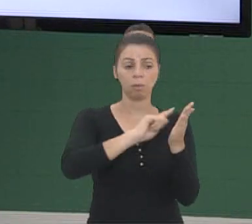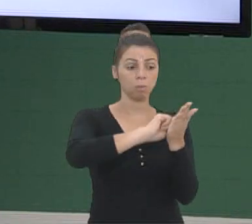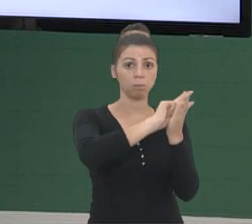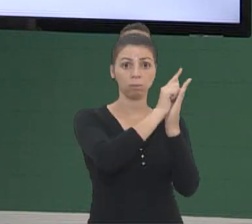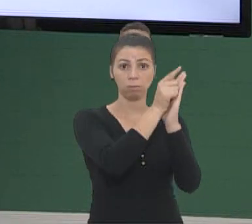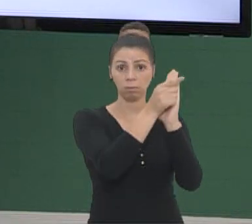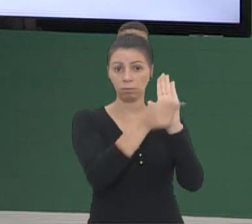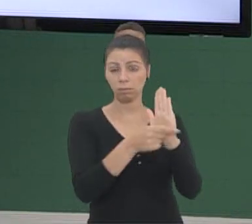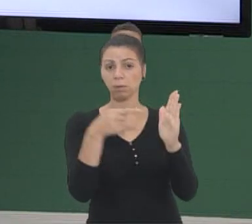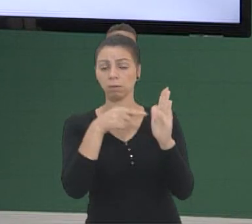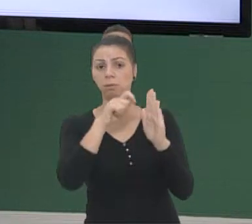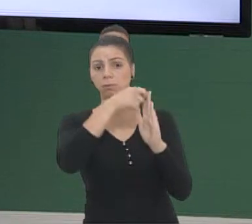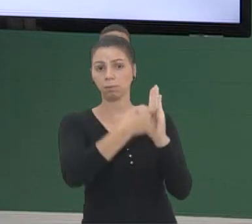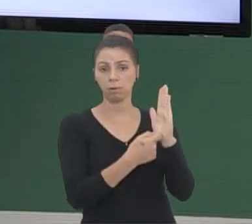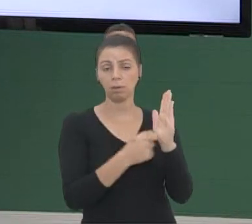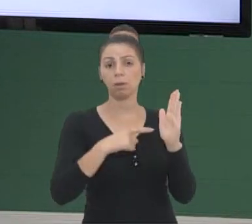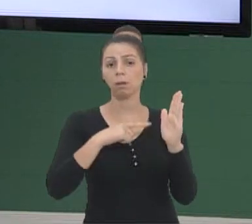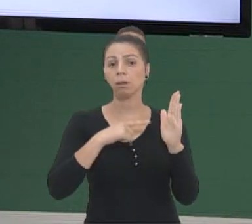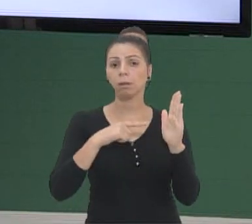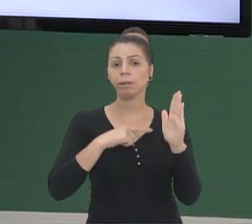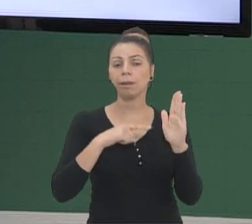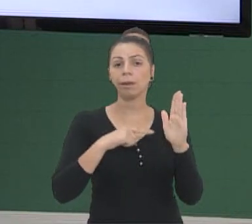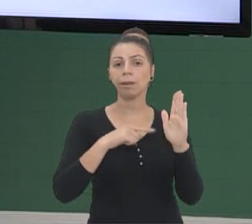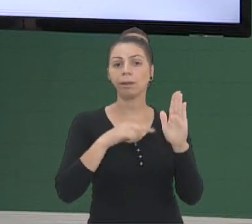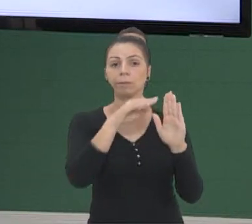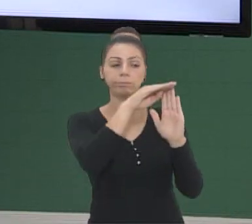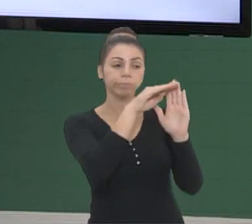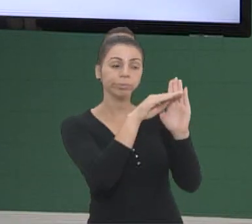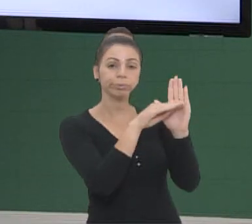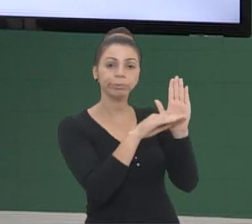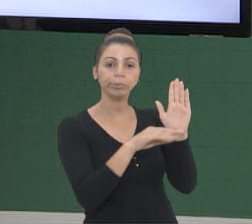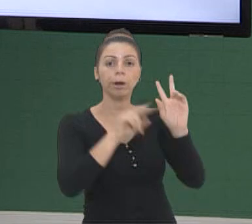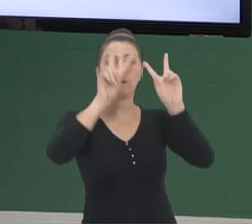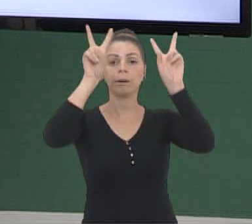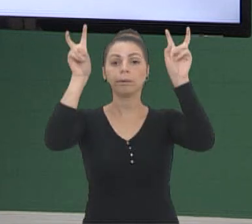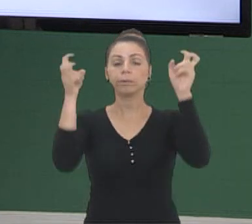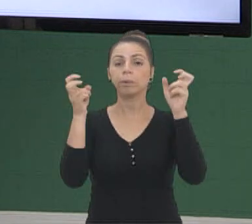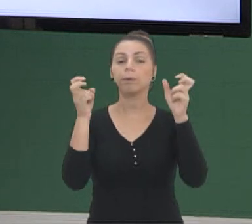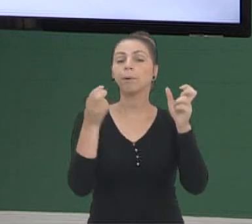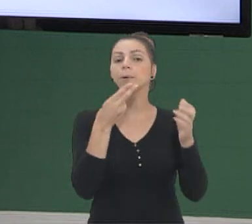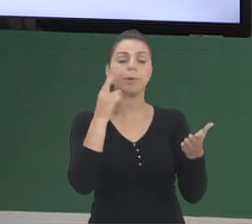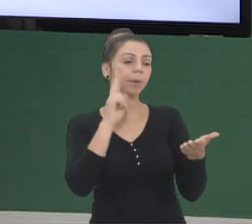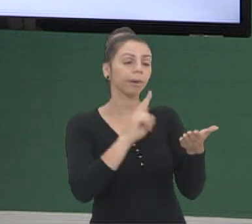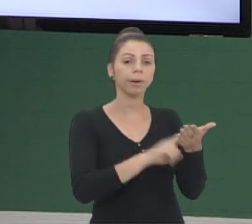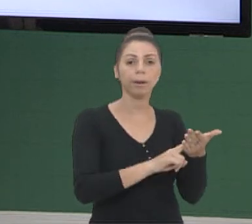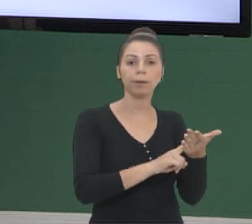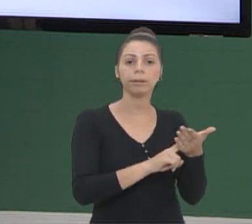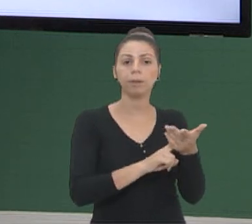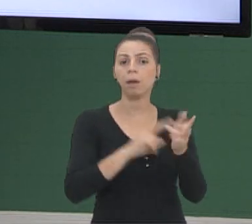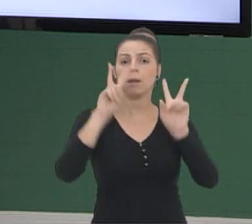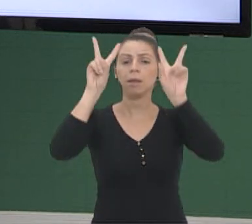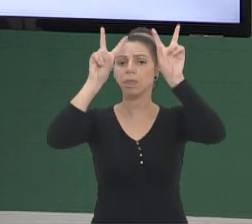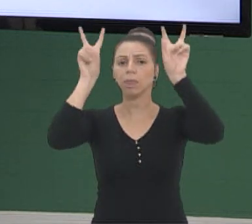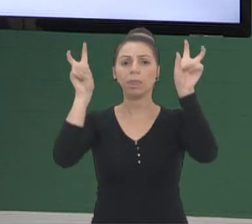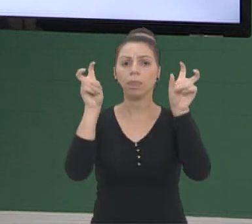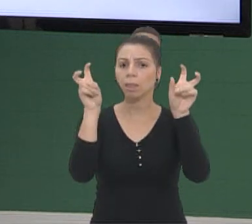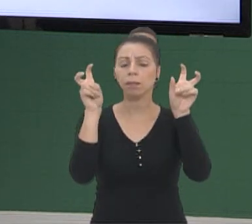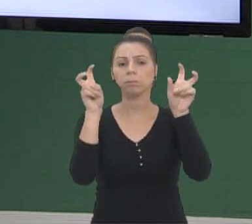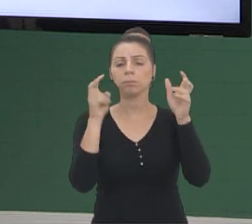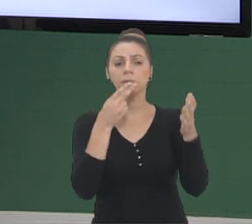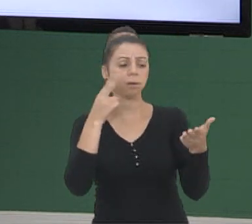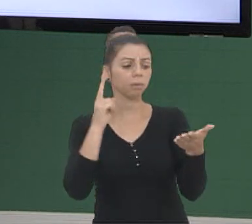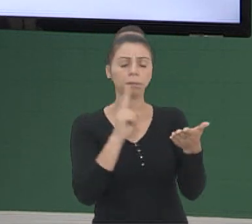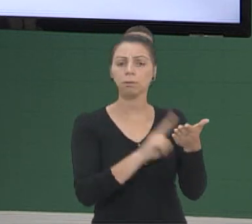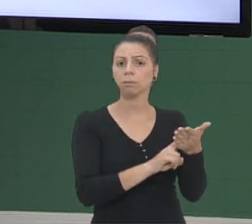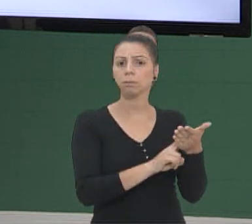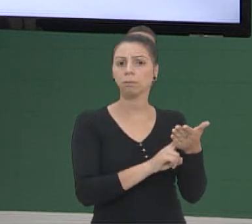textuais, eles têm temáticas possíveis, né? O que é possível se escrever numa carta? Qual a temática que é predominante em cartas?